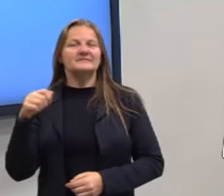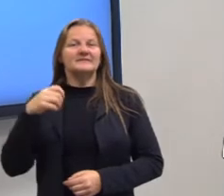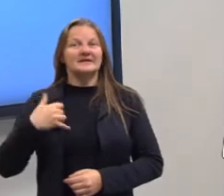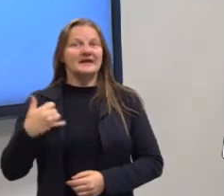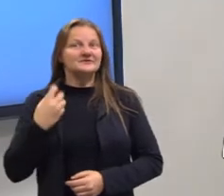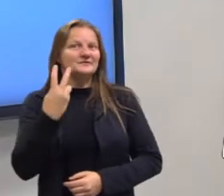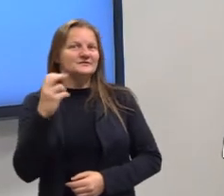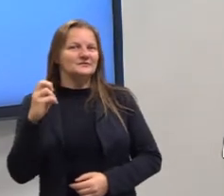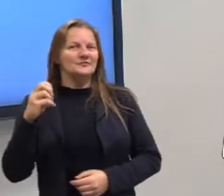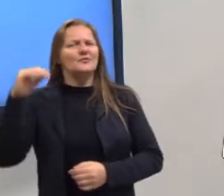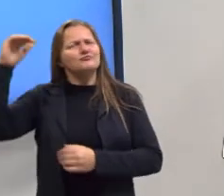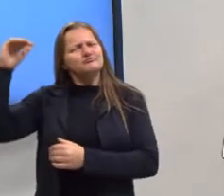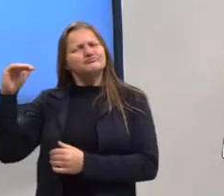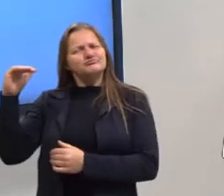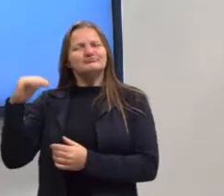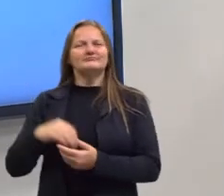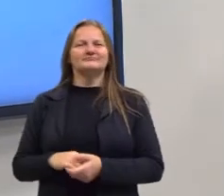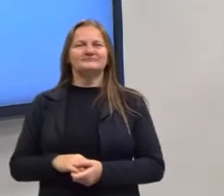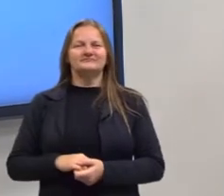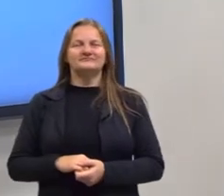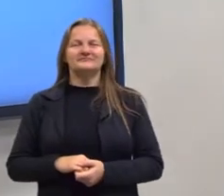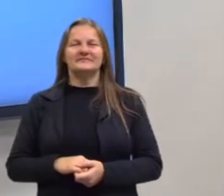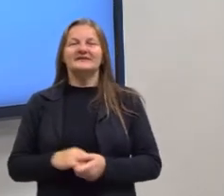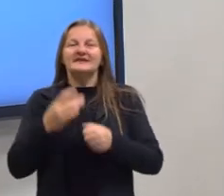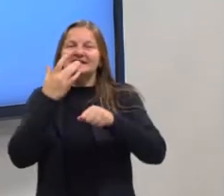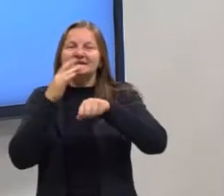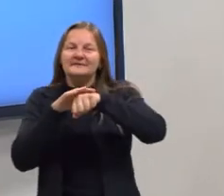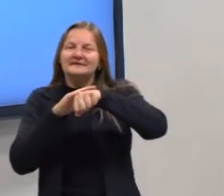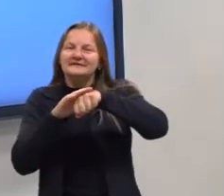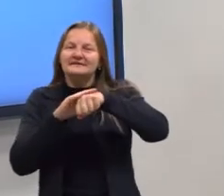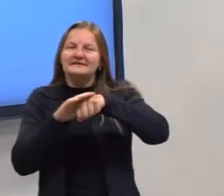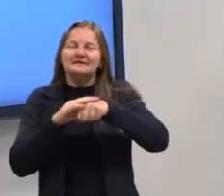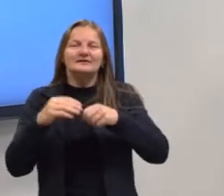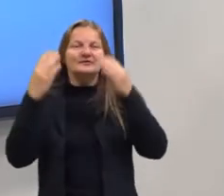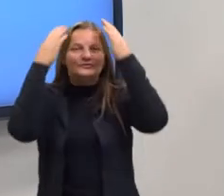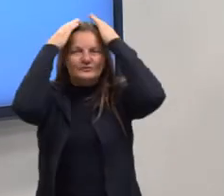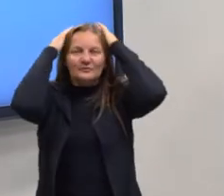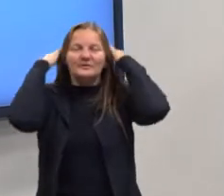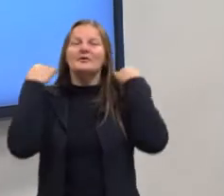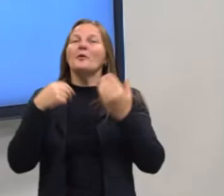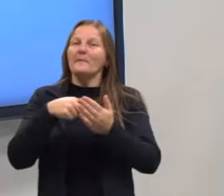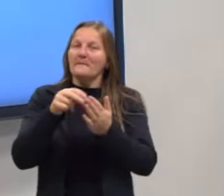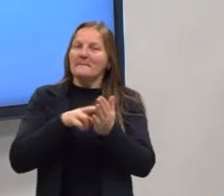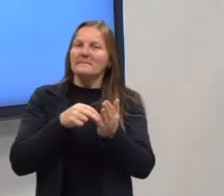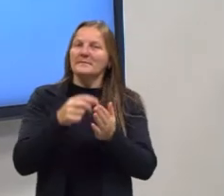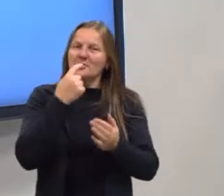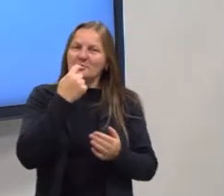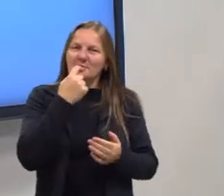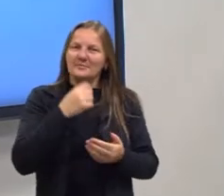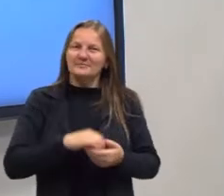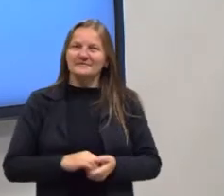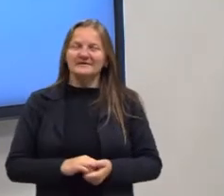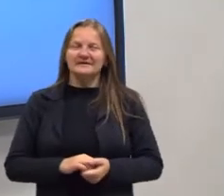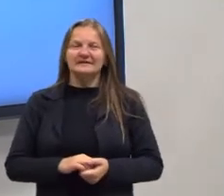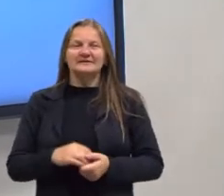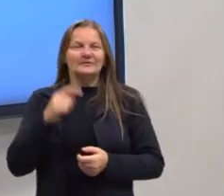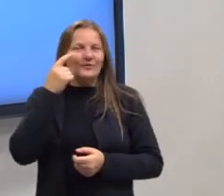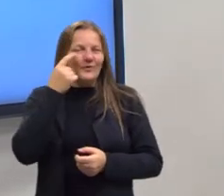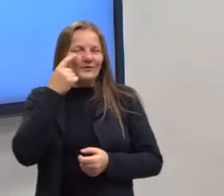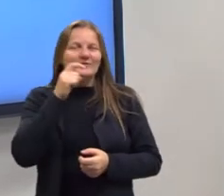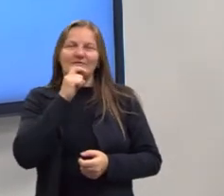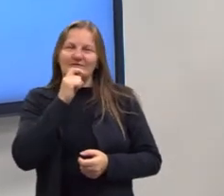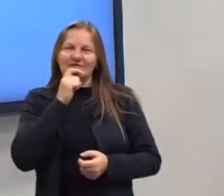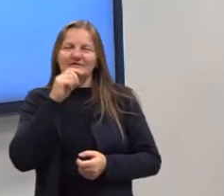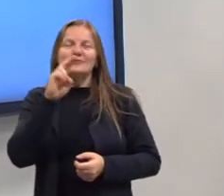anos sou baixa de baixa estatura sou branca tem os cabelos tingidos não tom avermelhado olhos